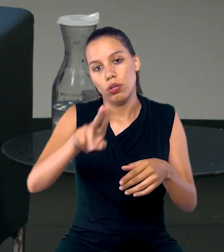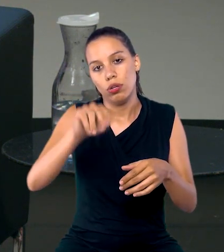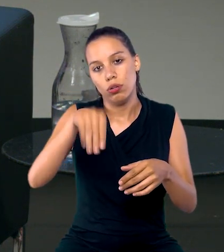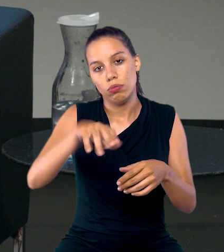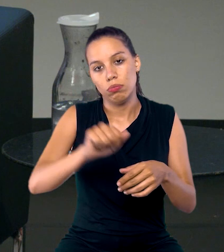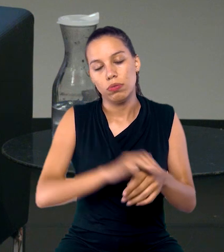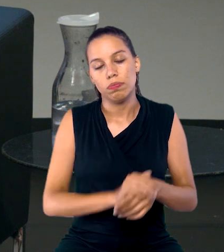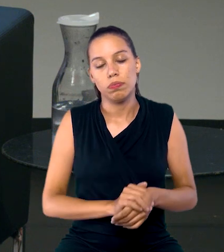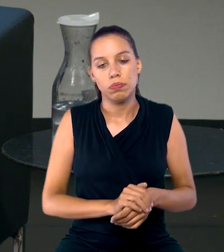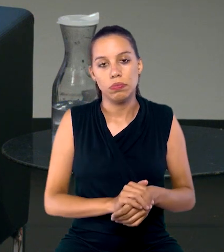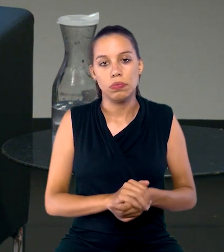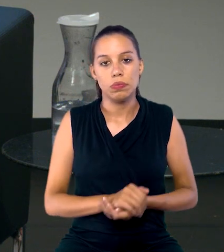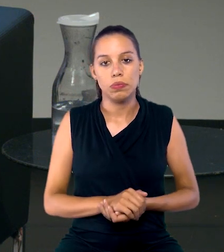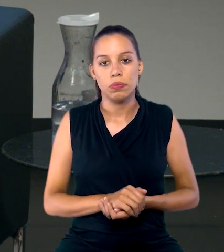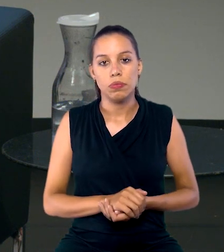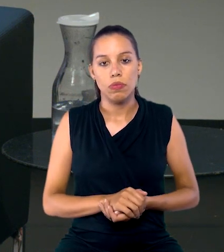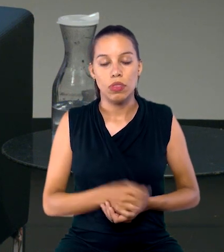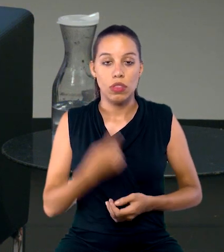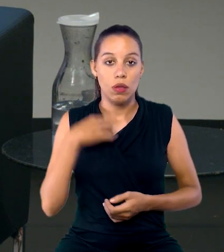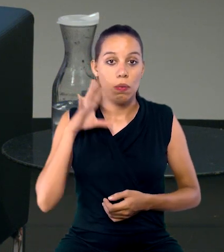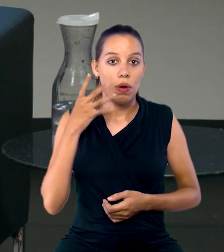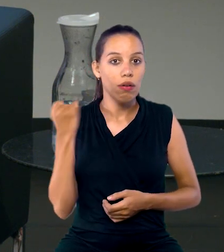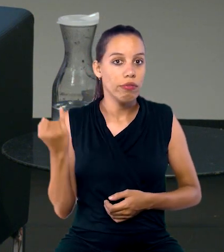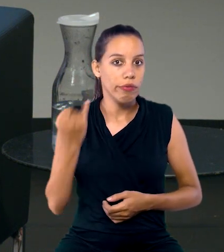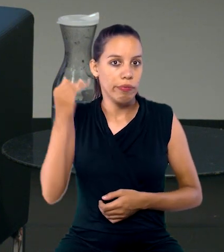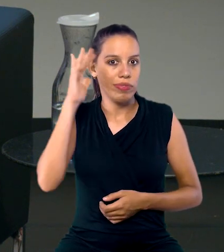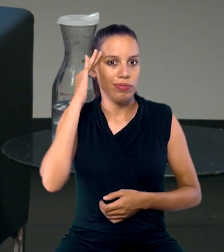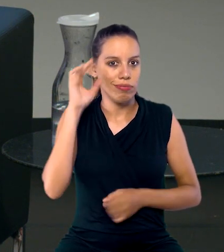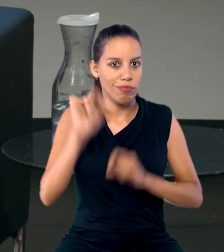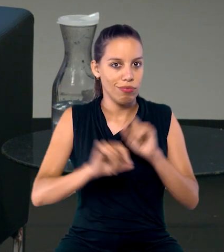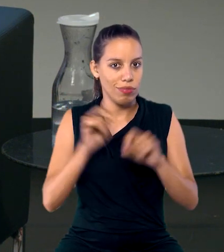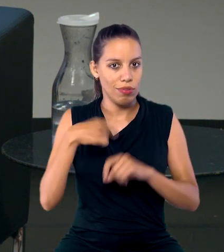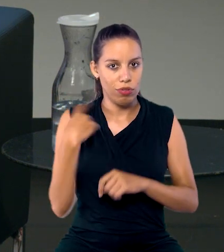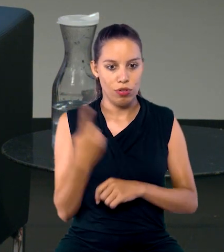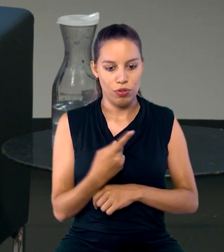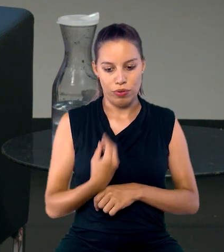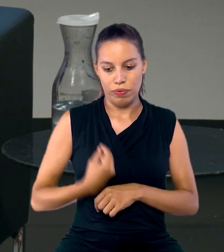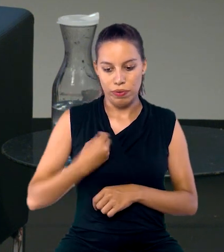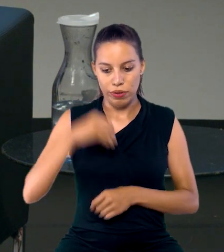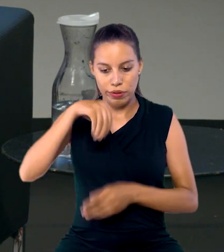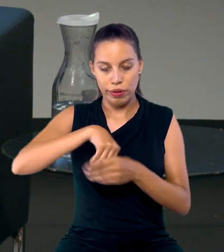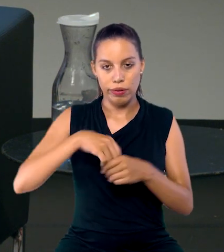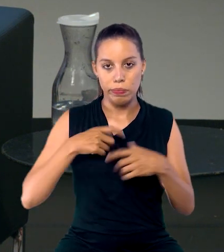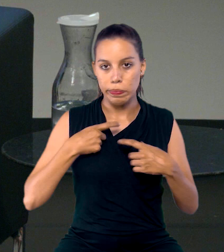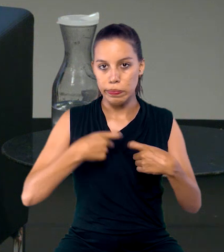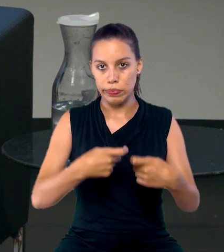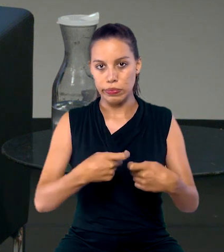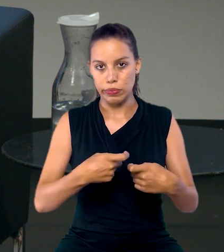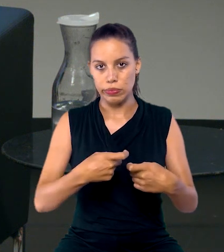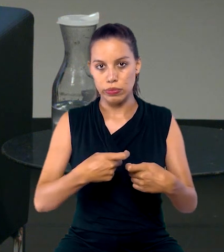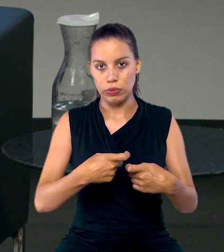assim, eu acho que é muito importante entender que a gente está numa guerra.